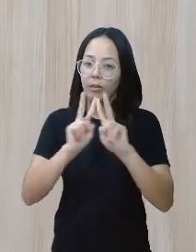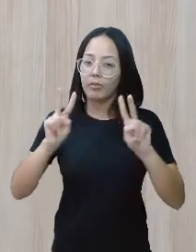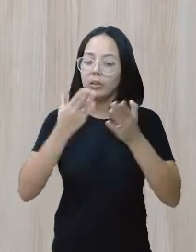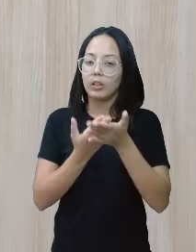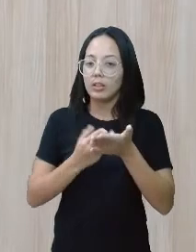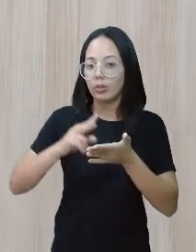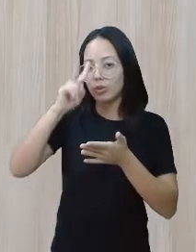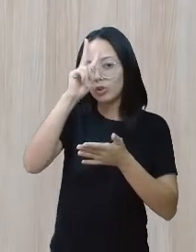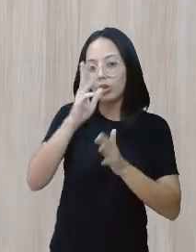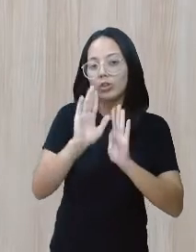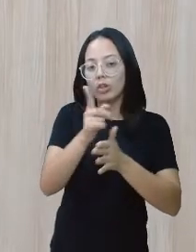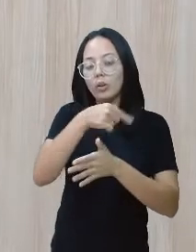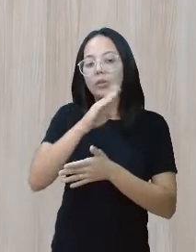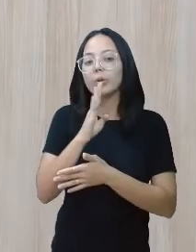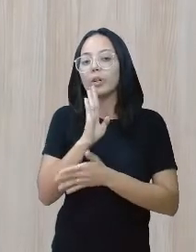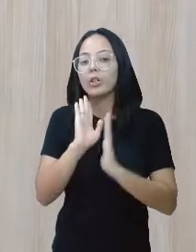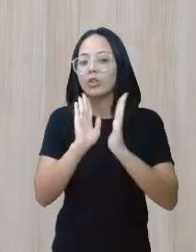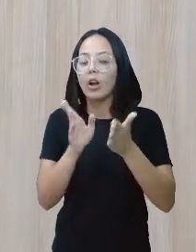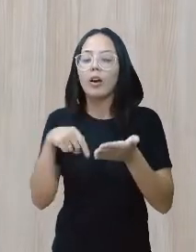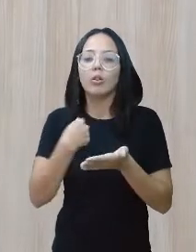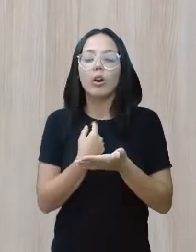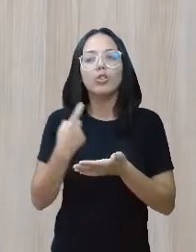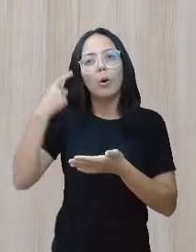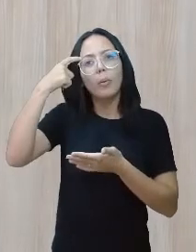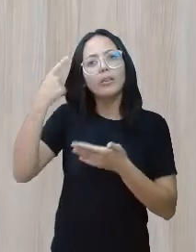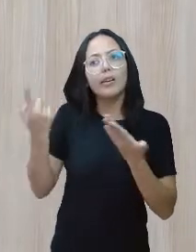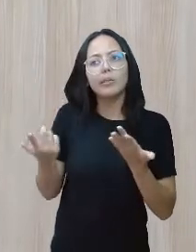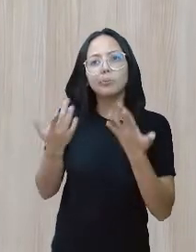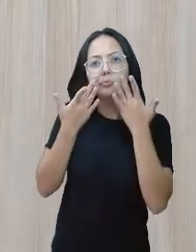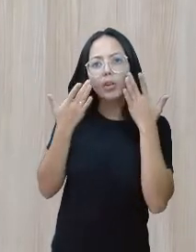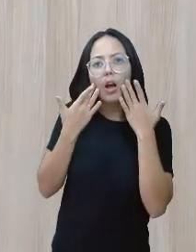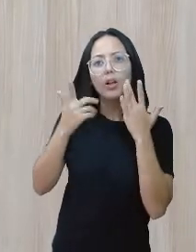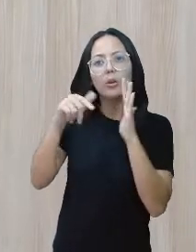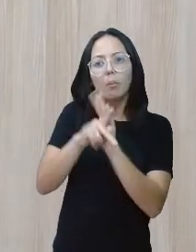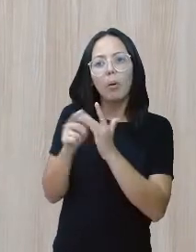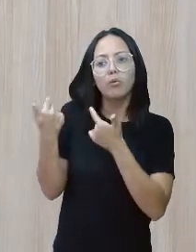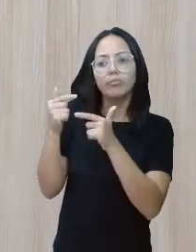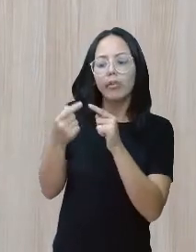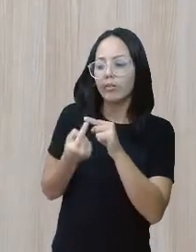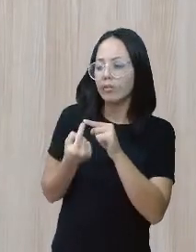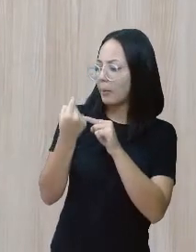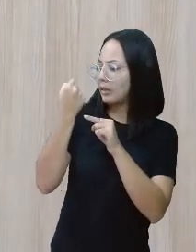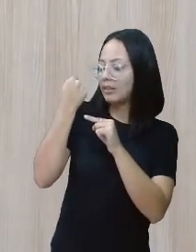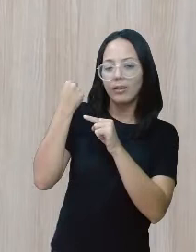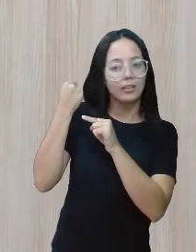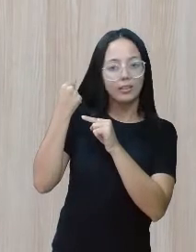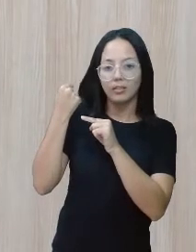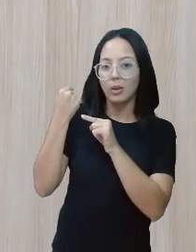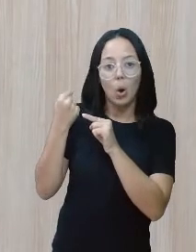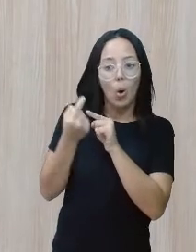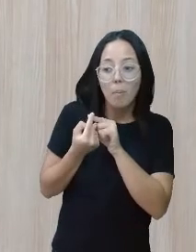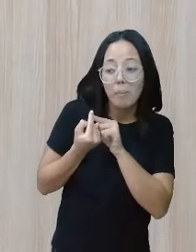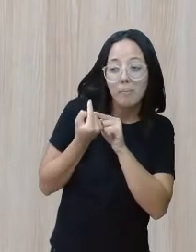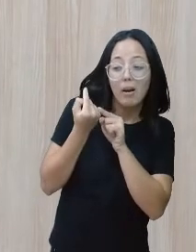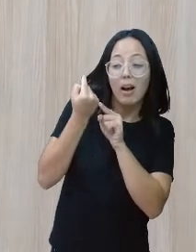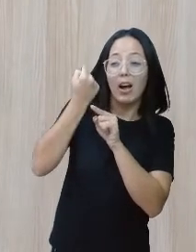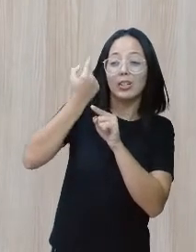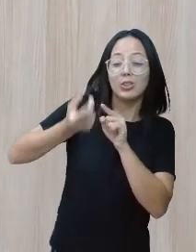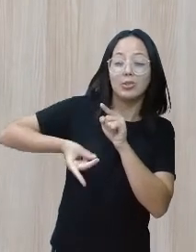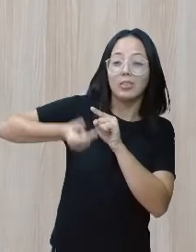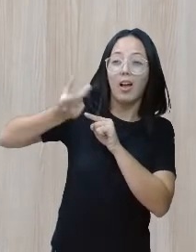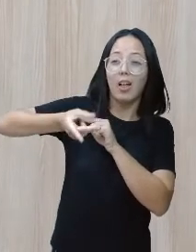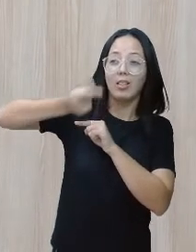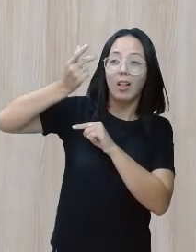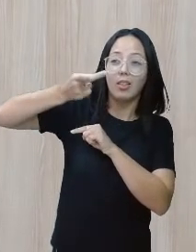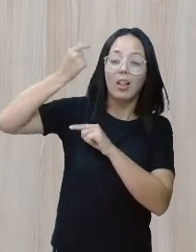de história. Então, a gente pensa assim, poxa, o teatro é uma herança recente? Não, viu? Ó, tá aqui desde o